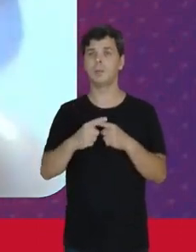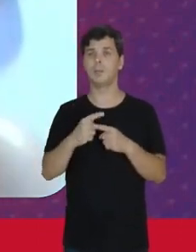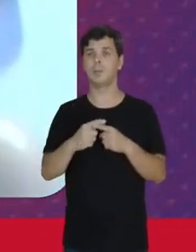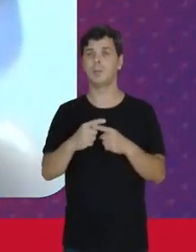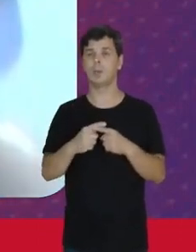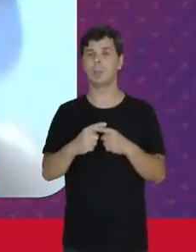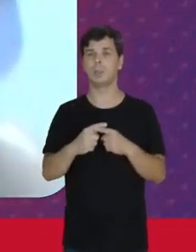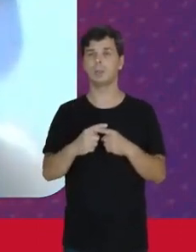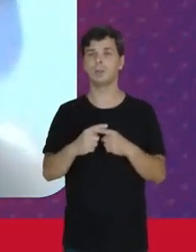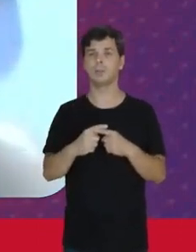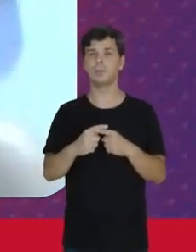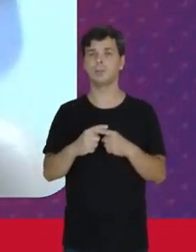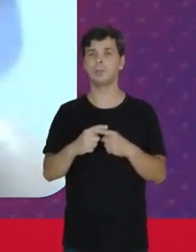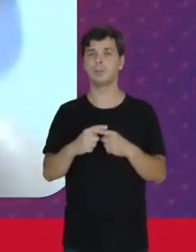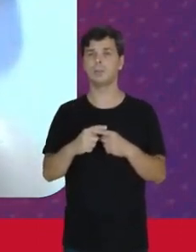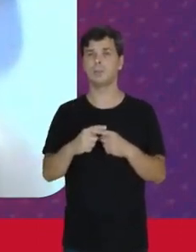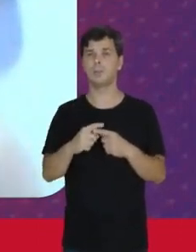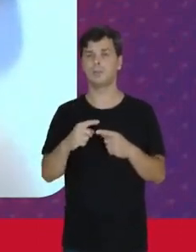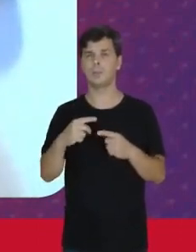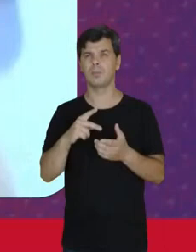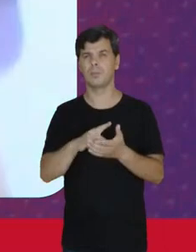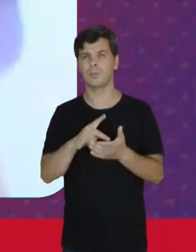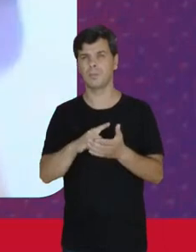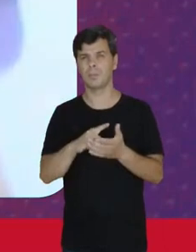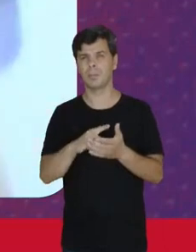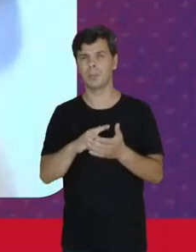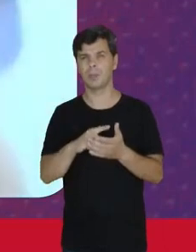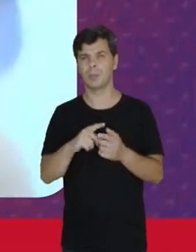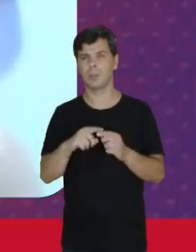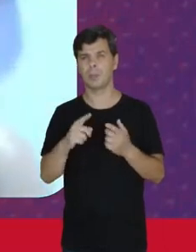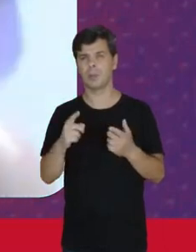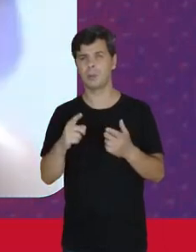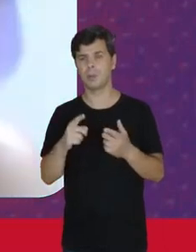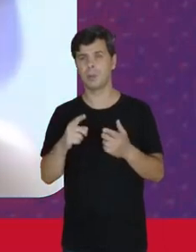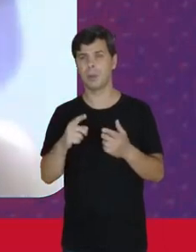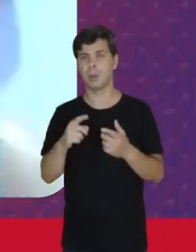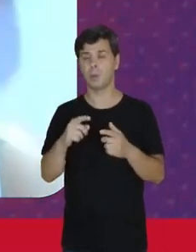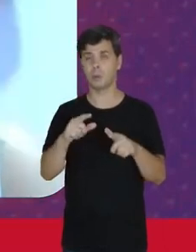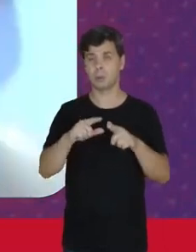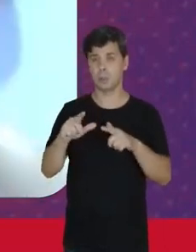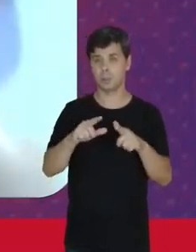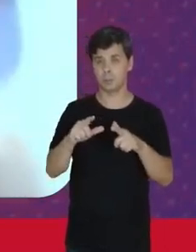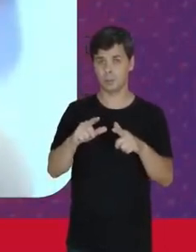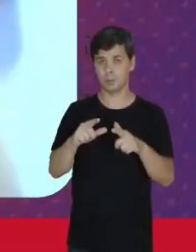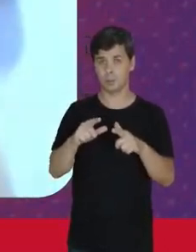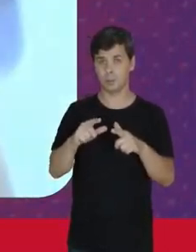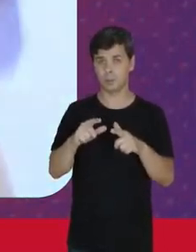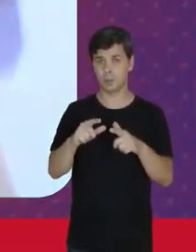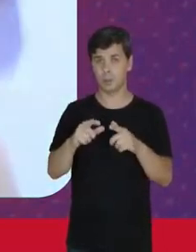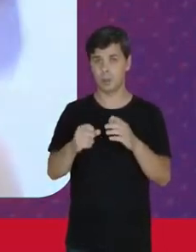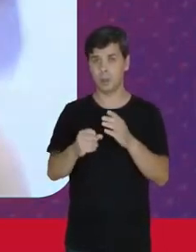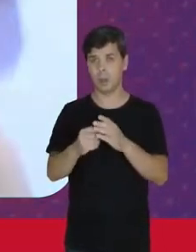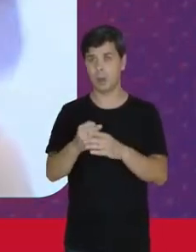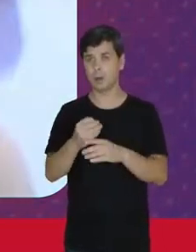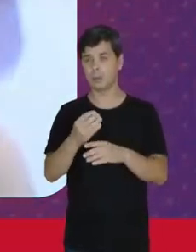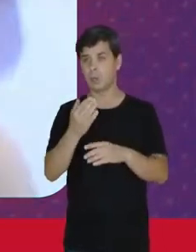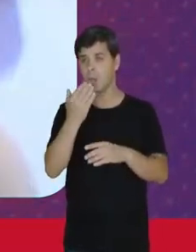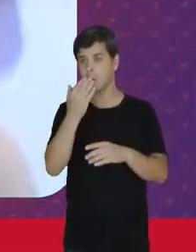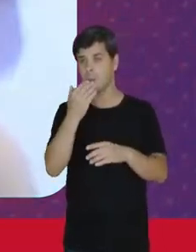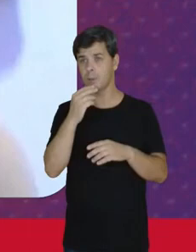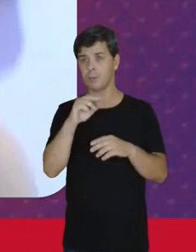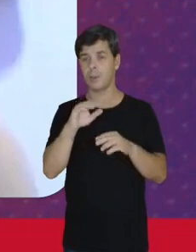assim, nos é dado culturalmente a tarefa de prover o alimento para a mesa da família,